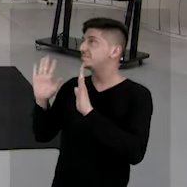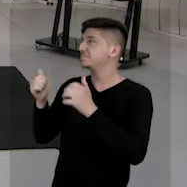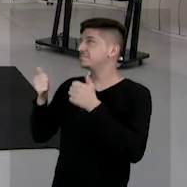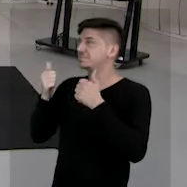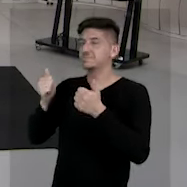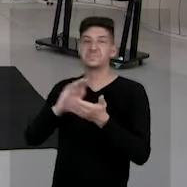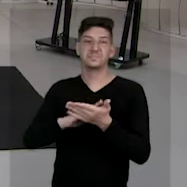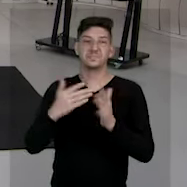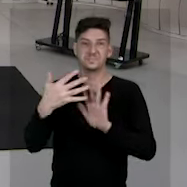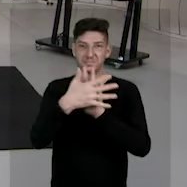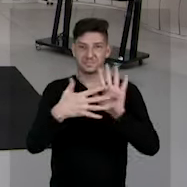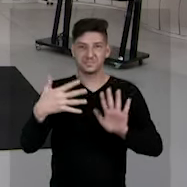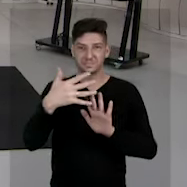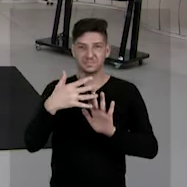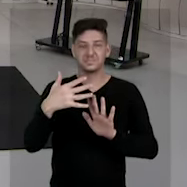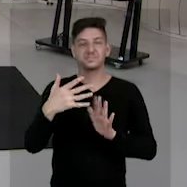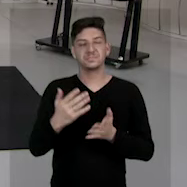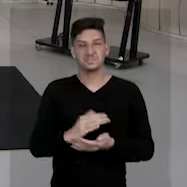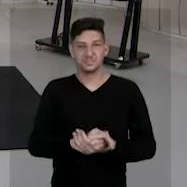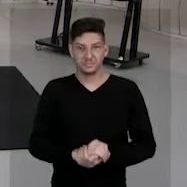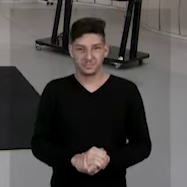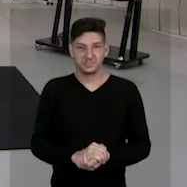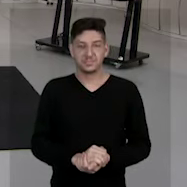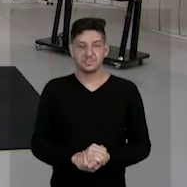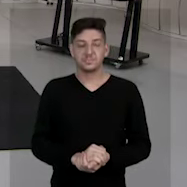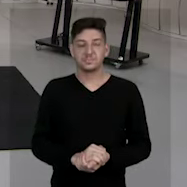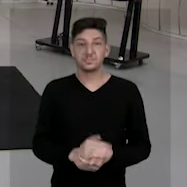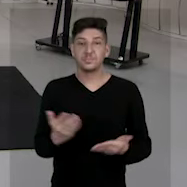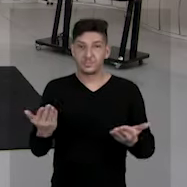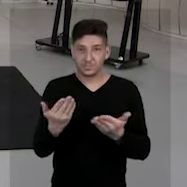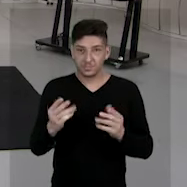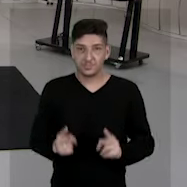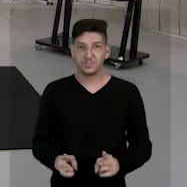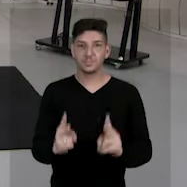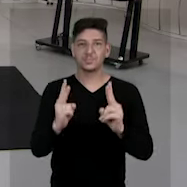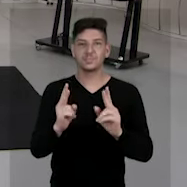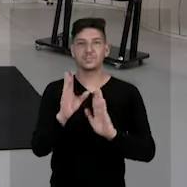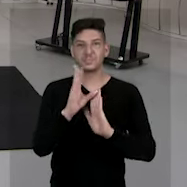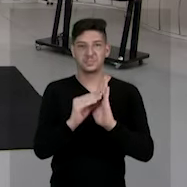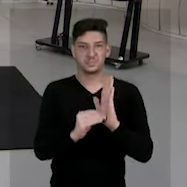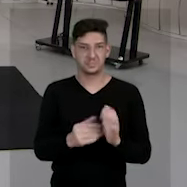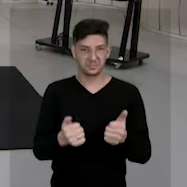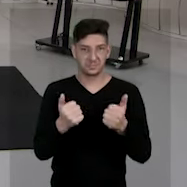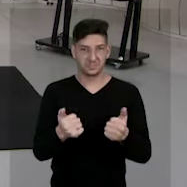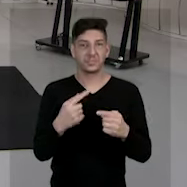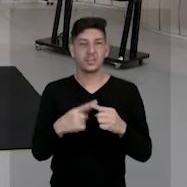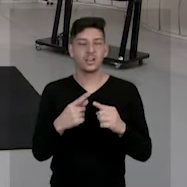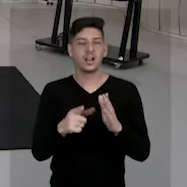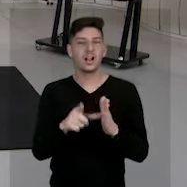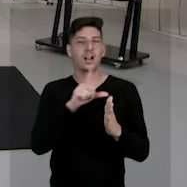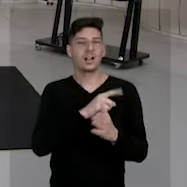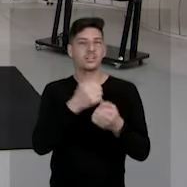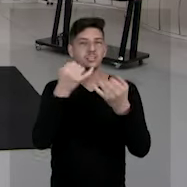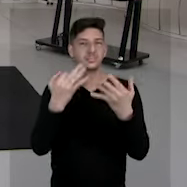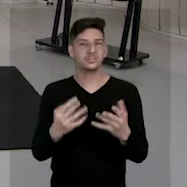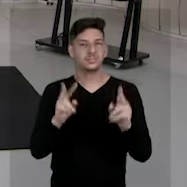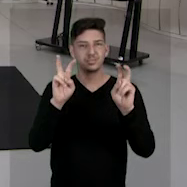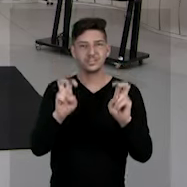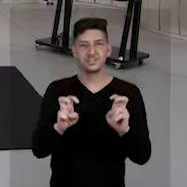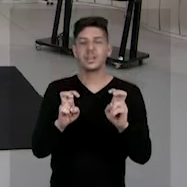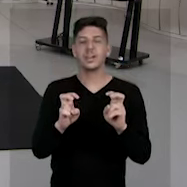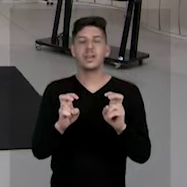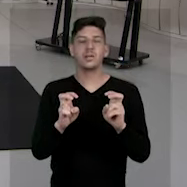nosso intérprete de Libras. E nós vamos dar um passo adiante com o nosso conteúdo, porque estávamos falando a respeito de calor,